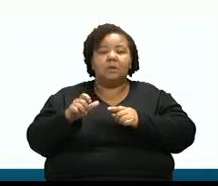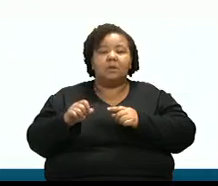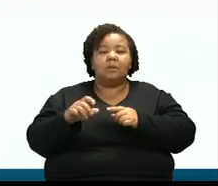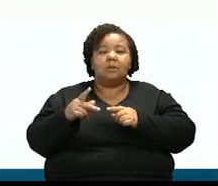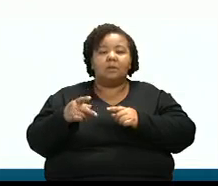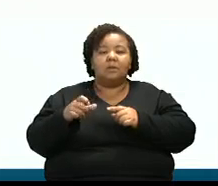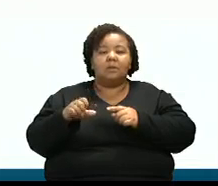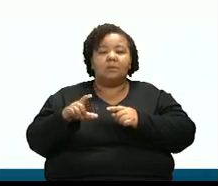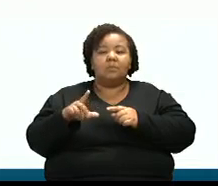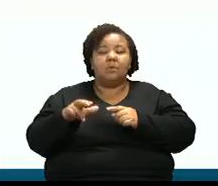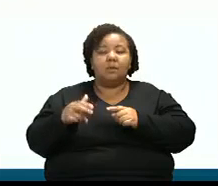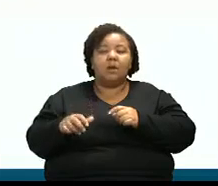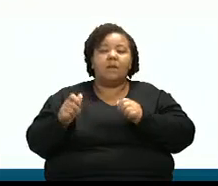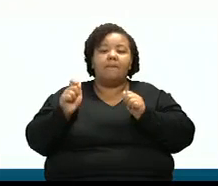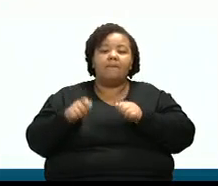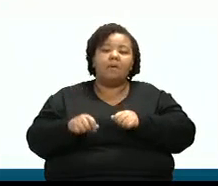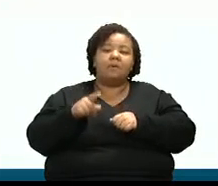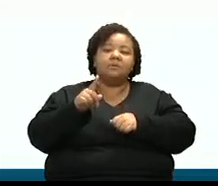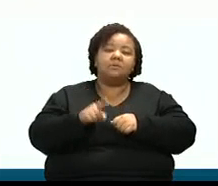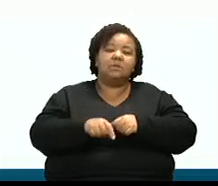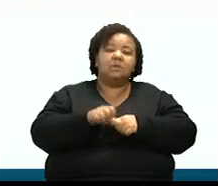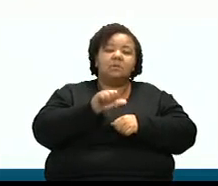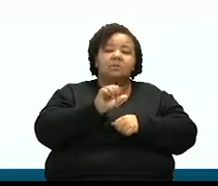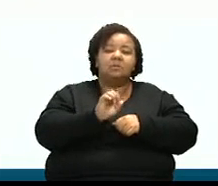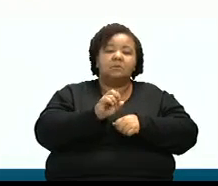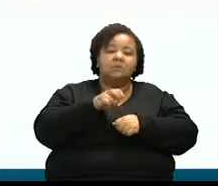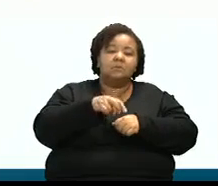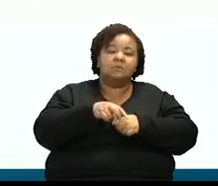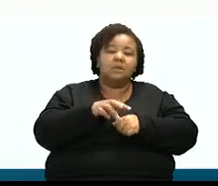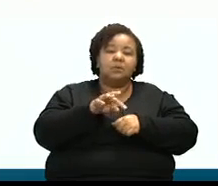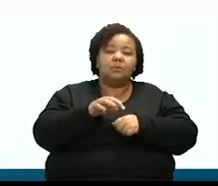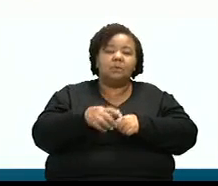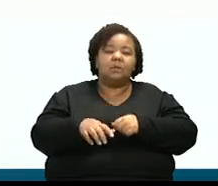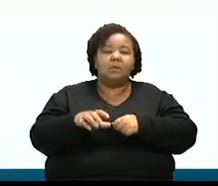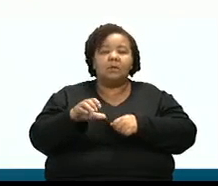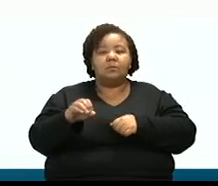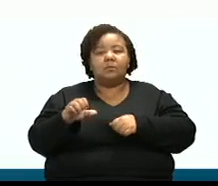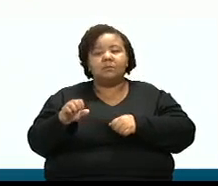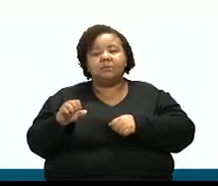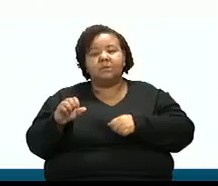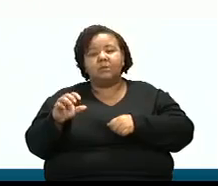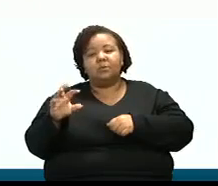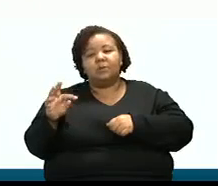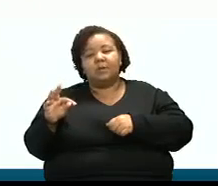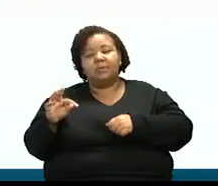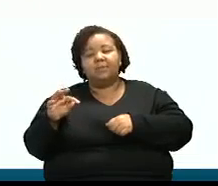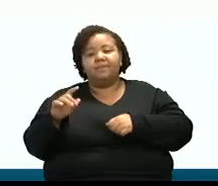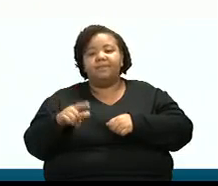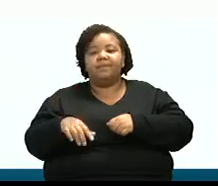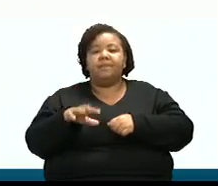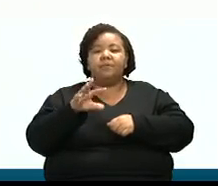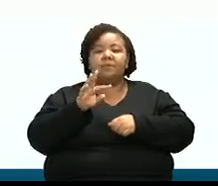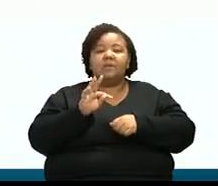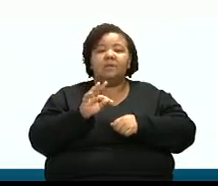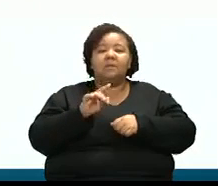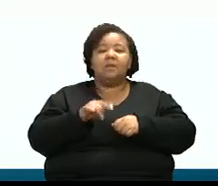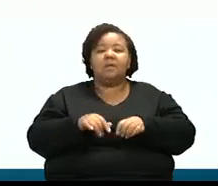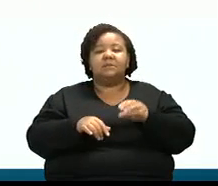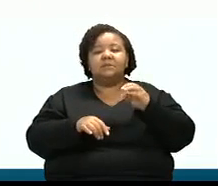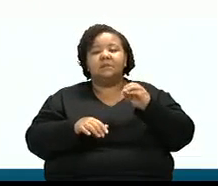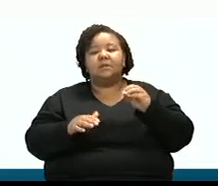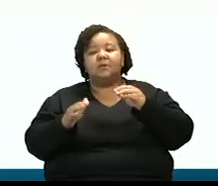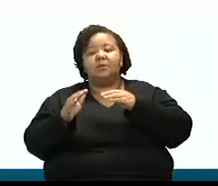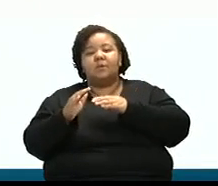por cosseno t, y por seno t, porque eu sei que o raio é 1, e o t varia de 0 até